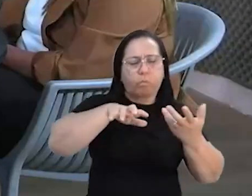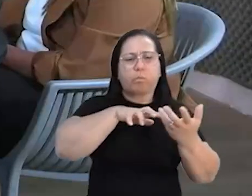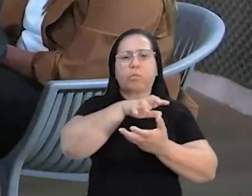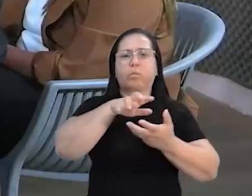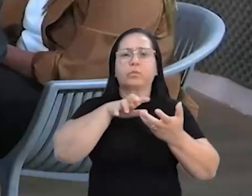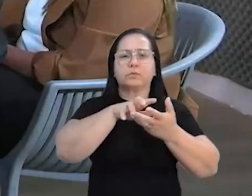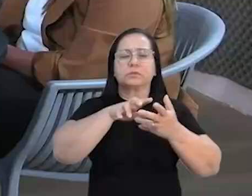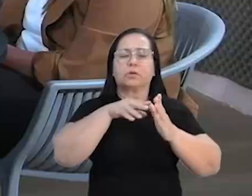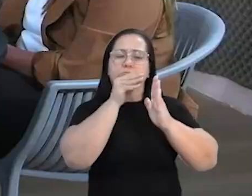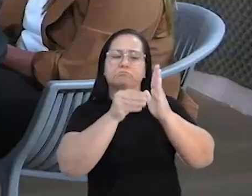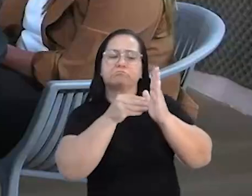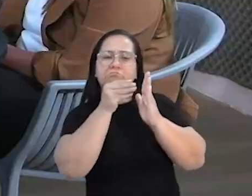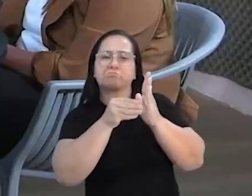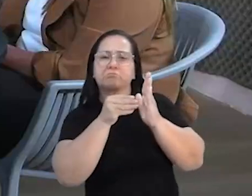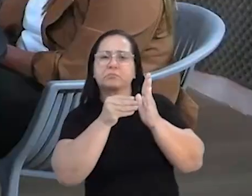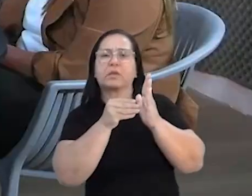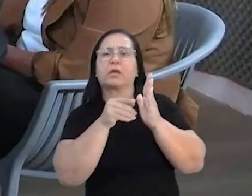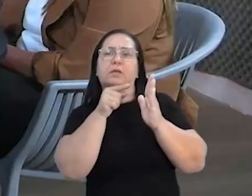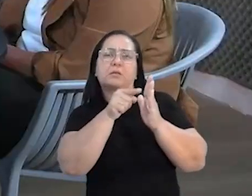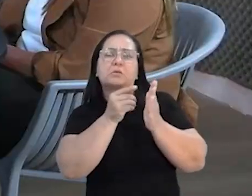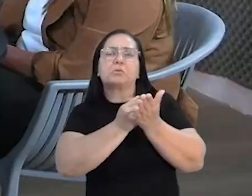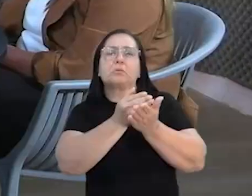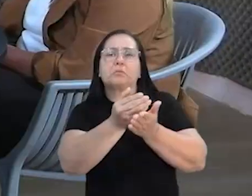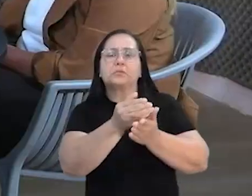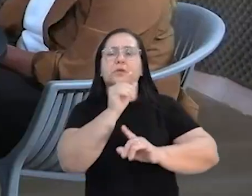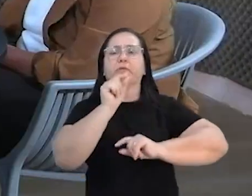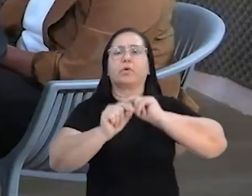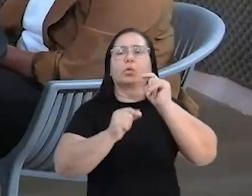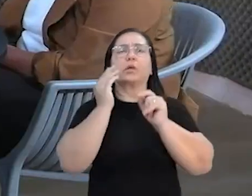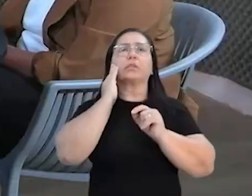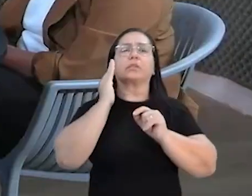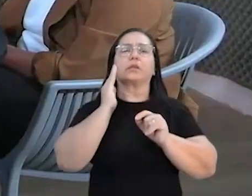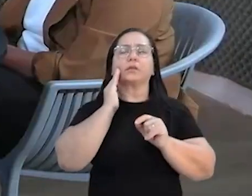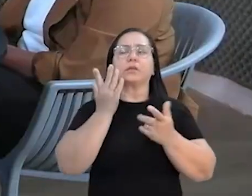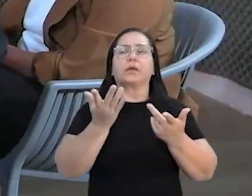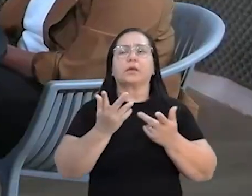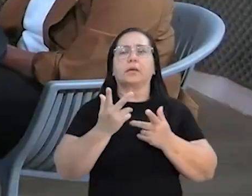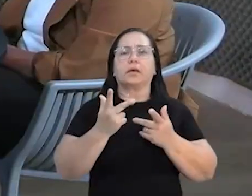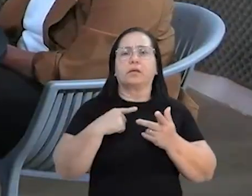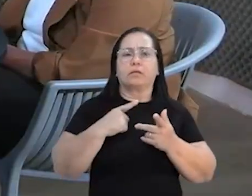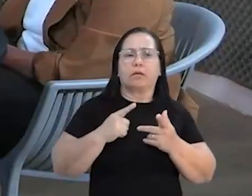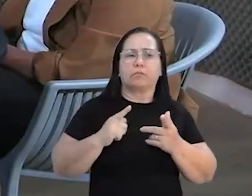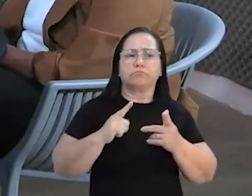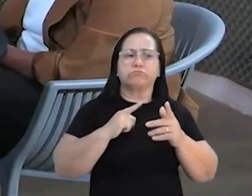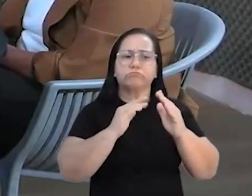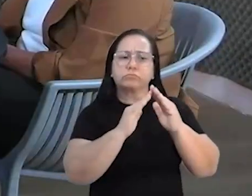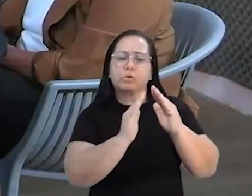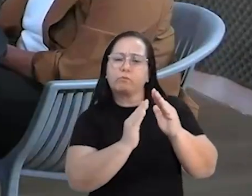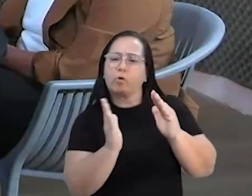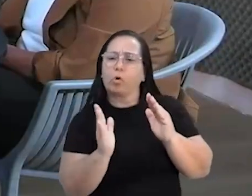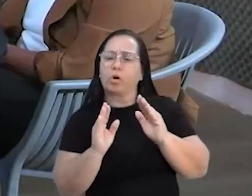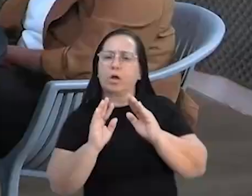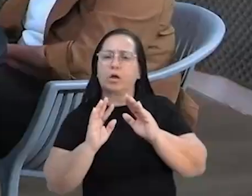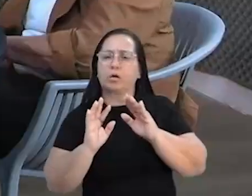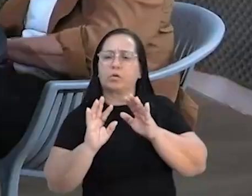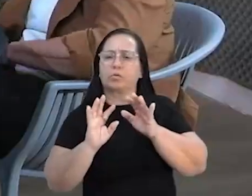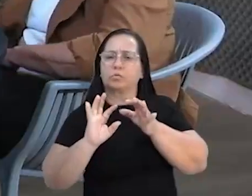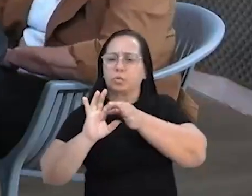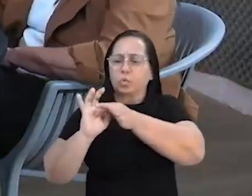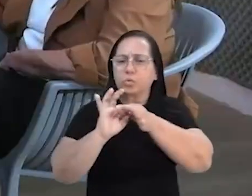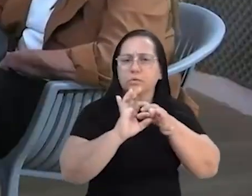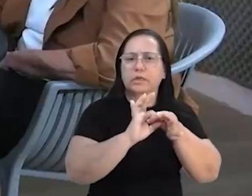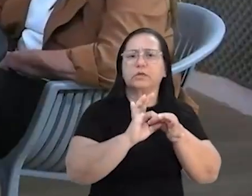né, do que o design gráfico começava a ser entendido como algo que iria fora dos contextos,